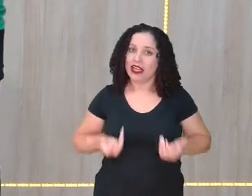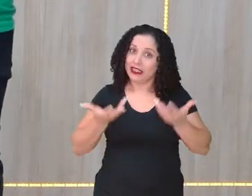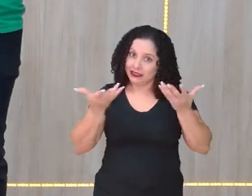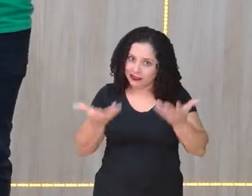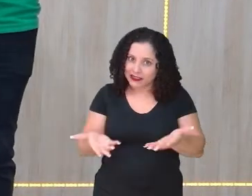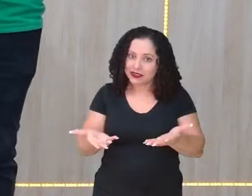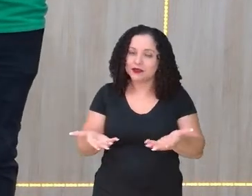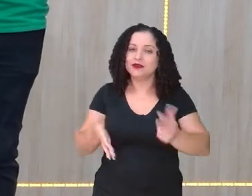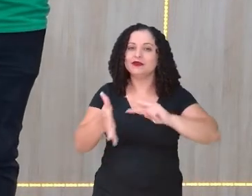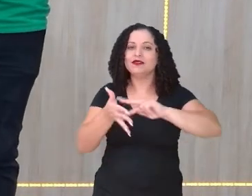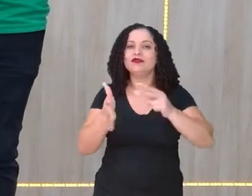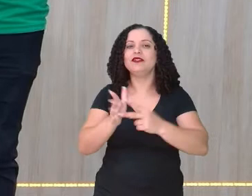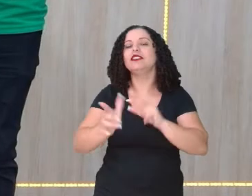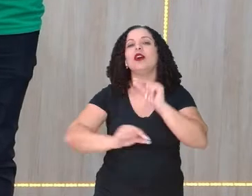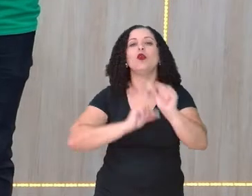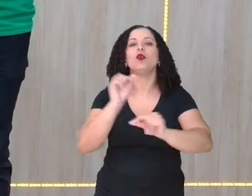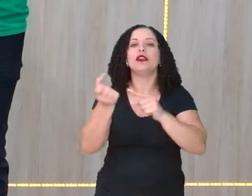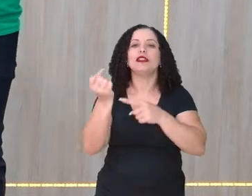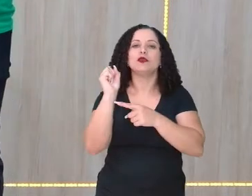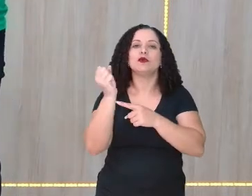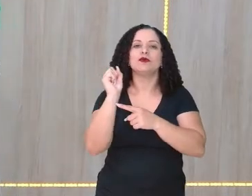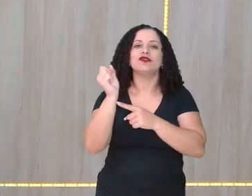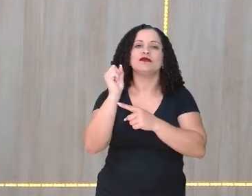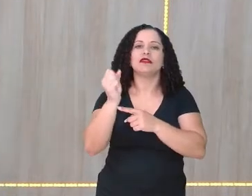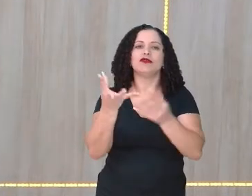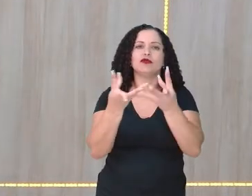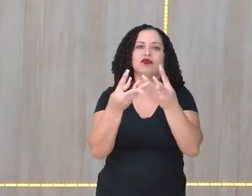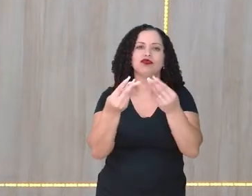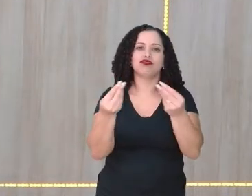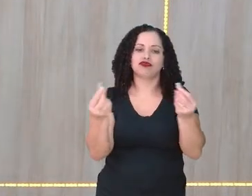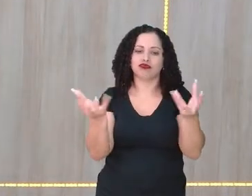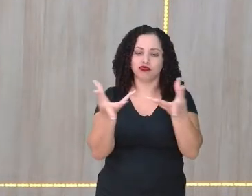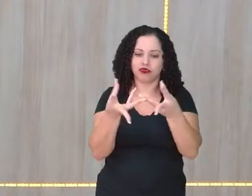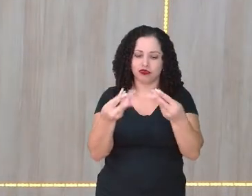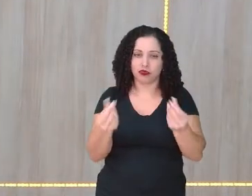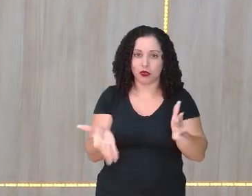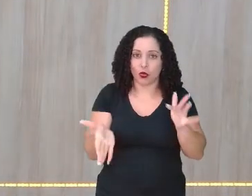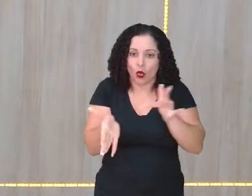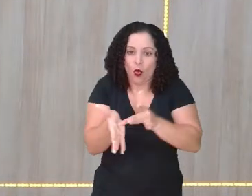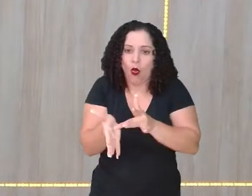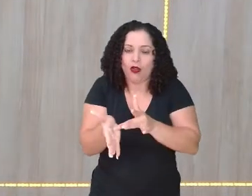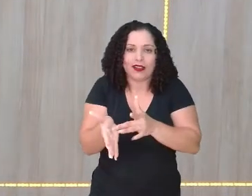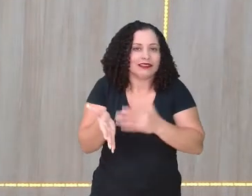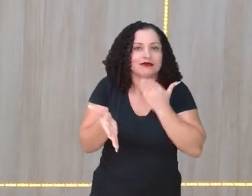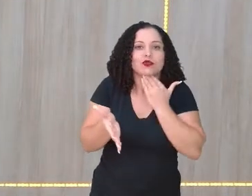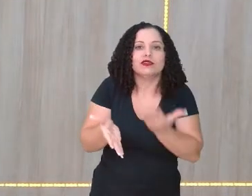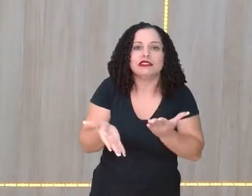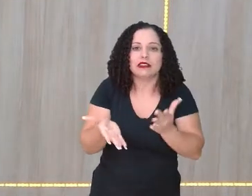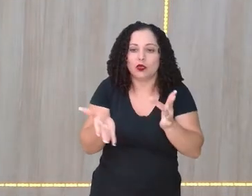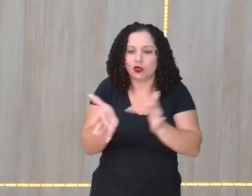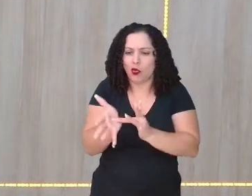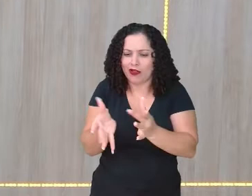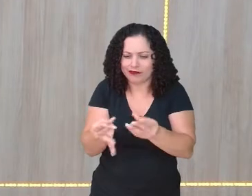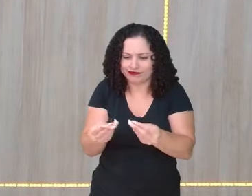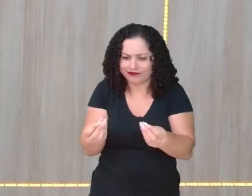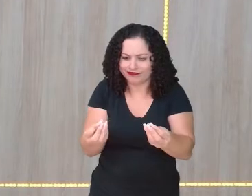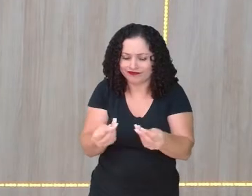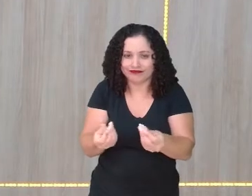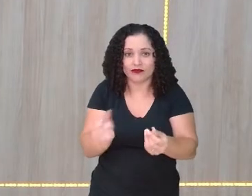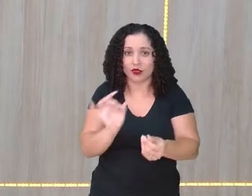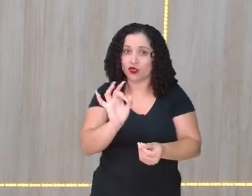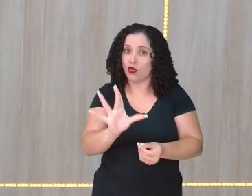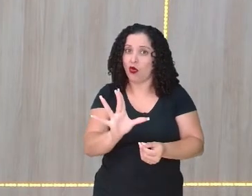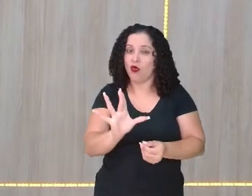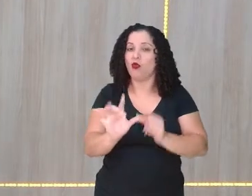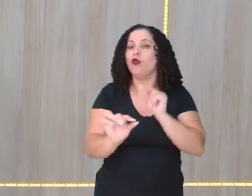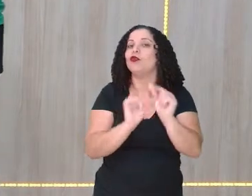são substantivos abstratos. Eu não pego, eu não encosto, eu também não conto. Eu posso contar